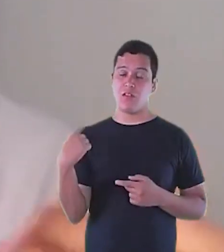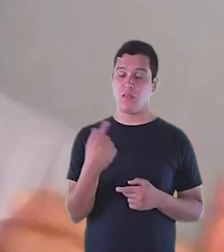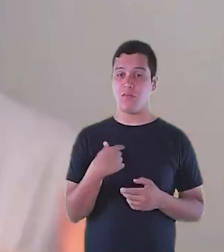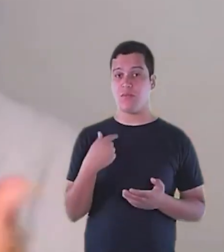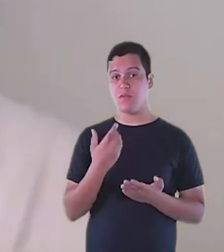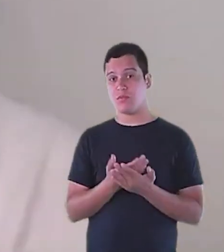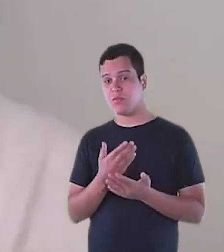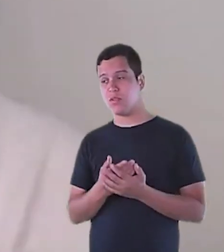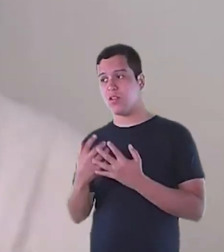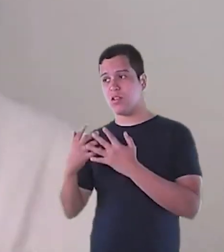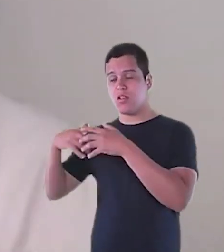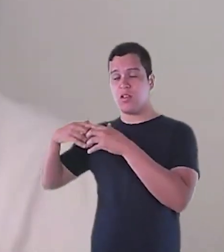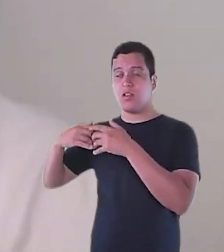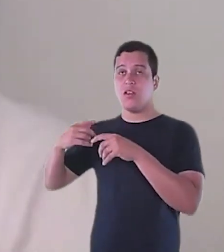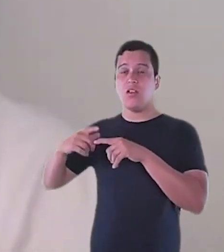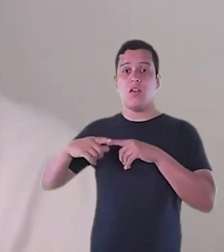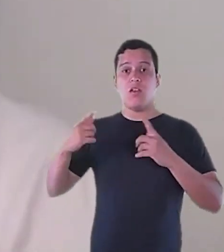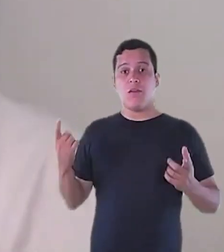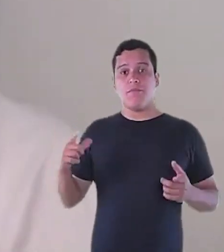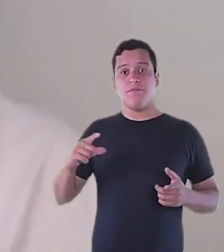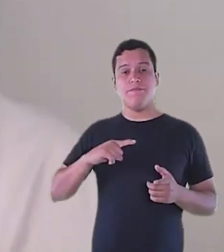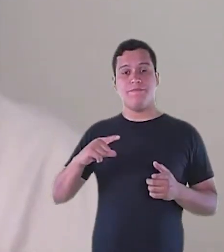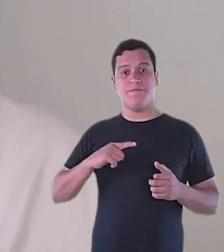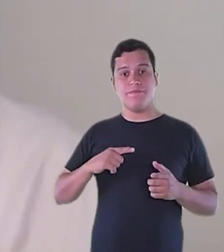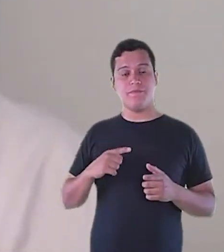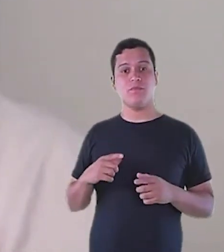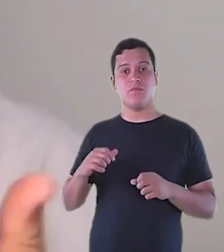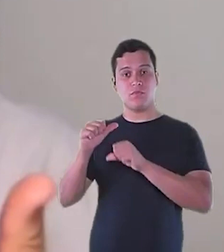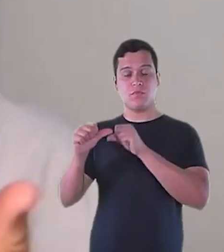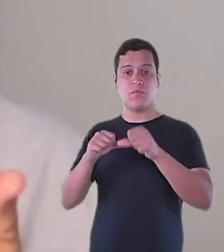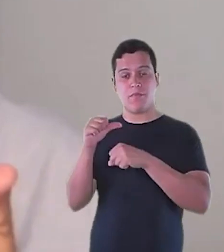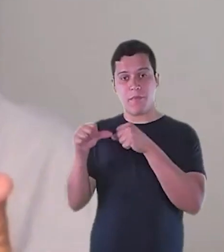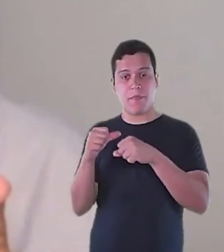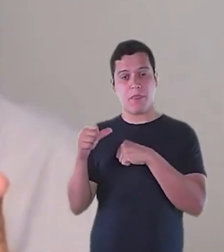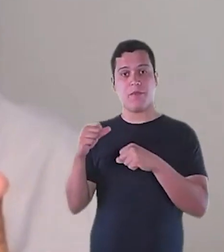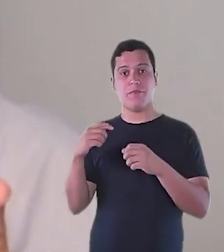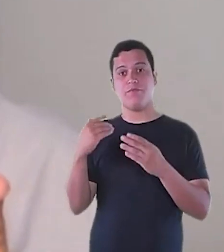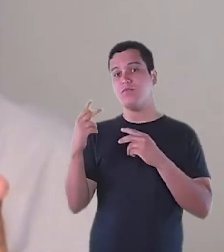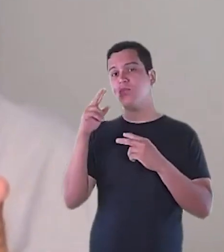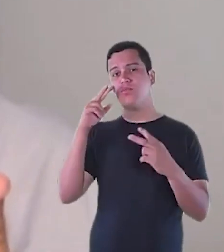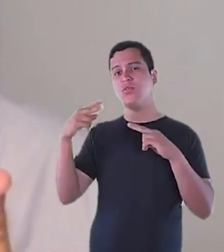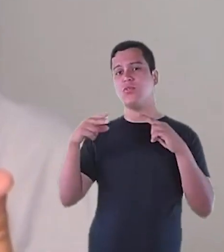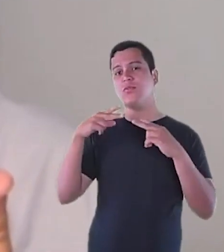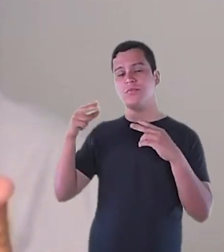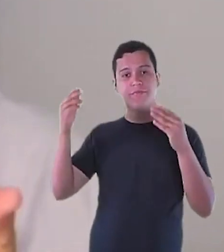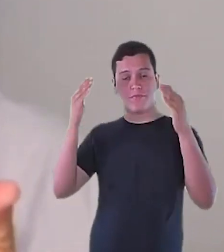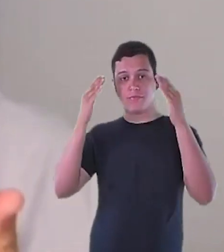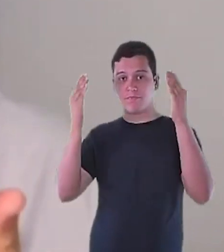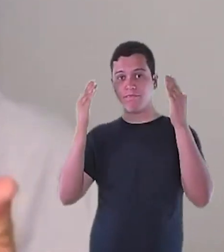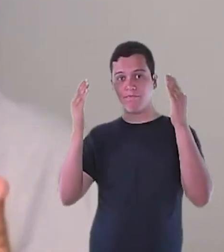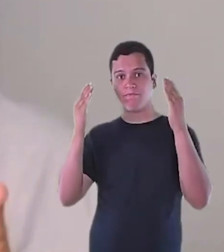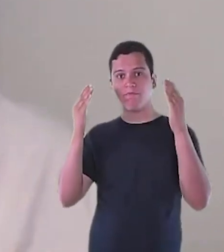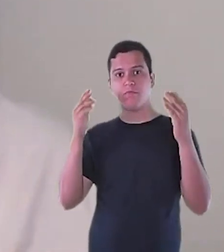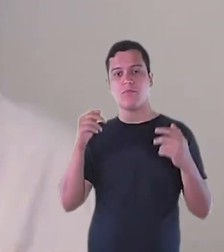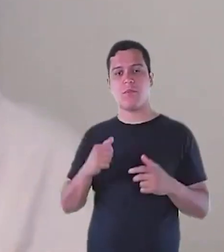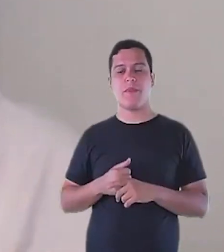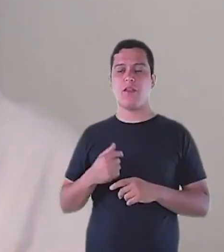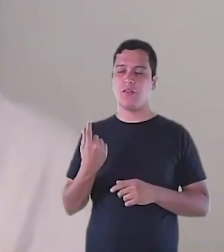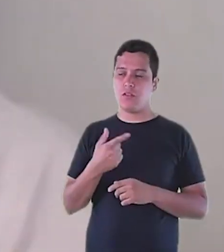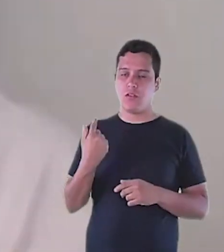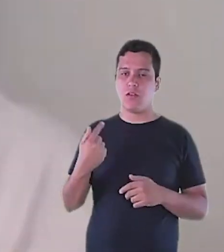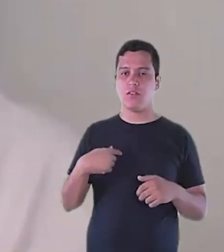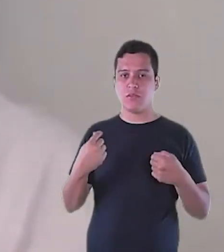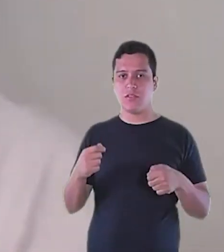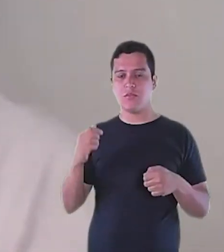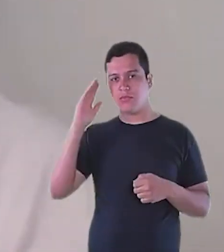mas também ter uma mudança, né, de natureza psicológica, da gente passar a entender que todos nós brasileiros